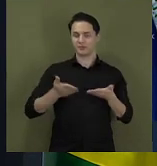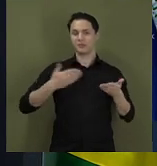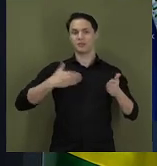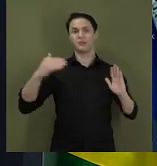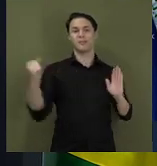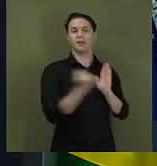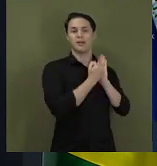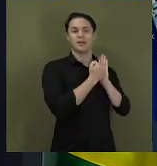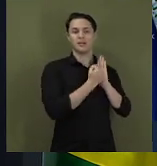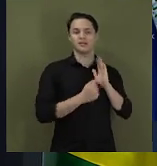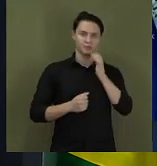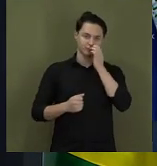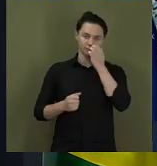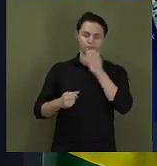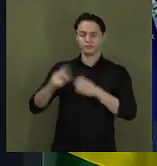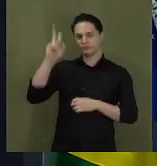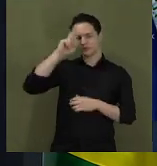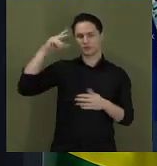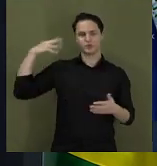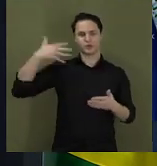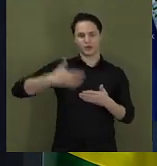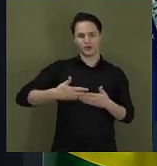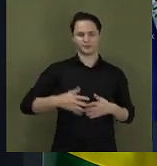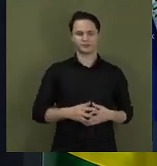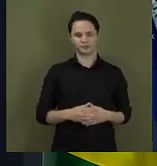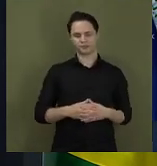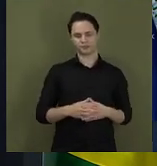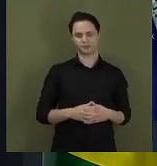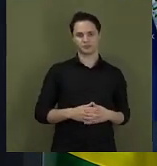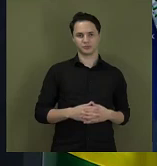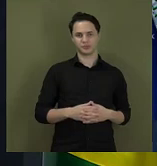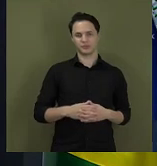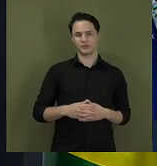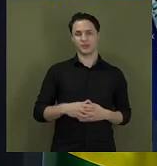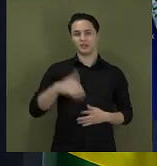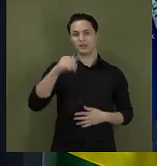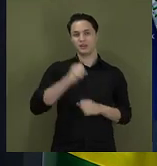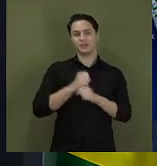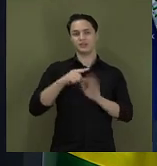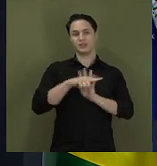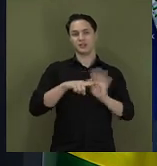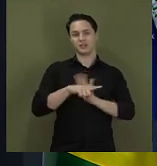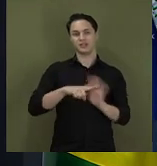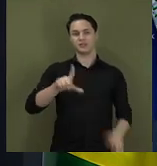marca histórica que foi os 10 anos da Lava Jato.